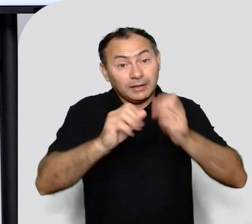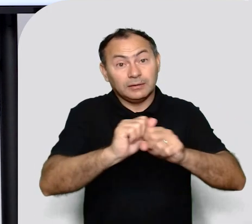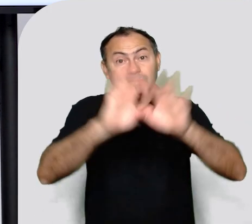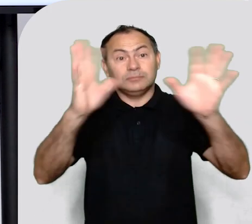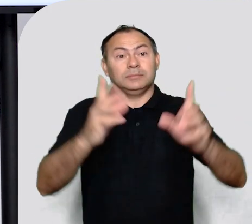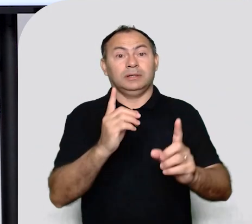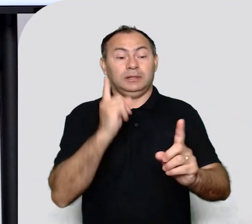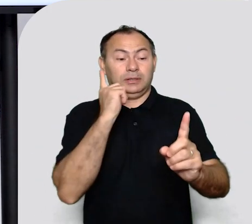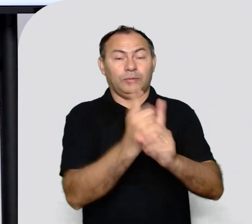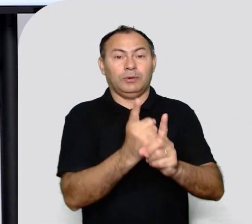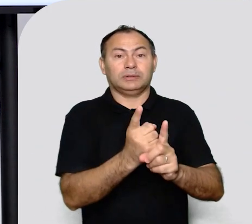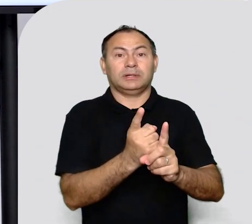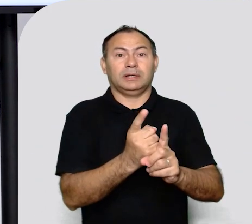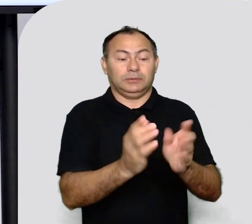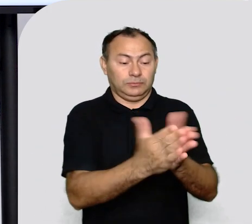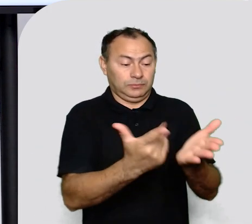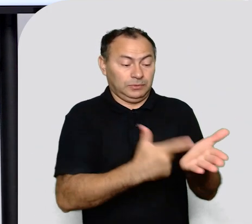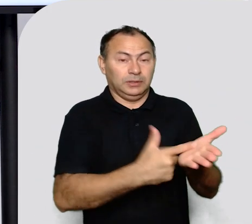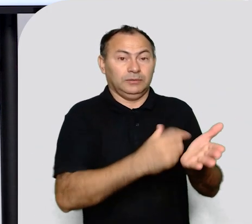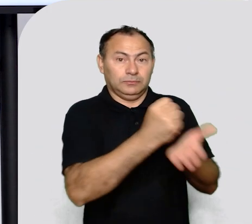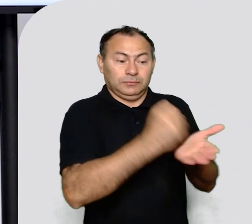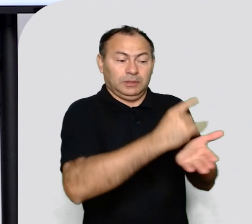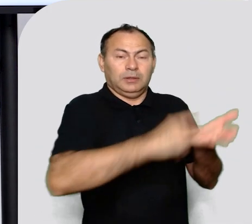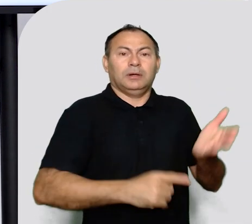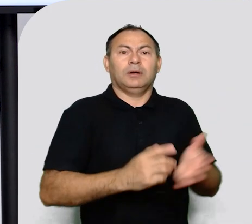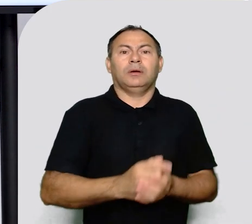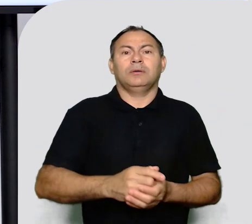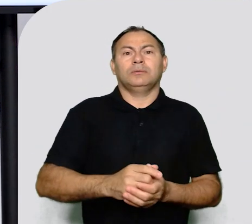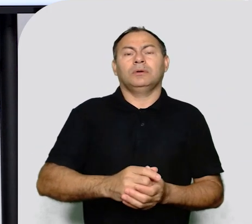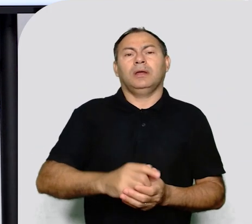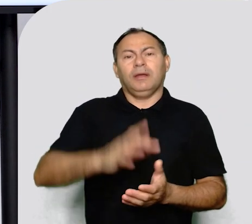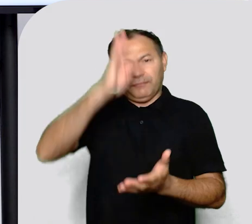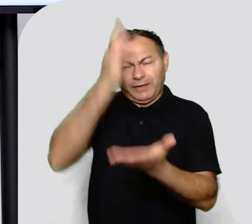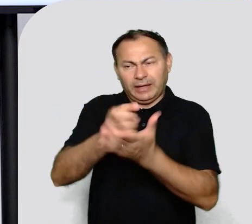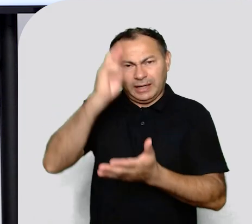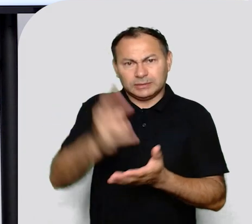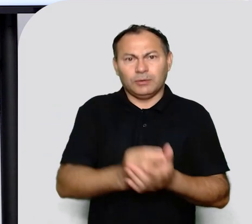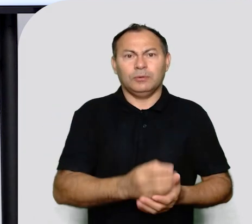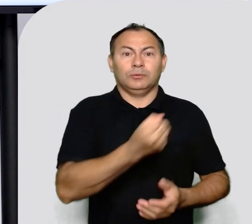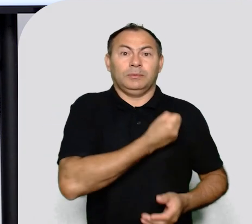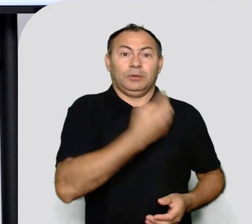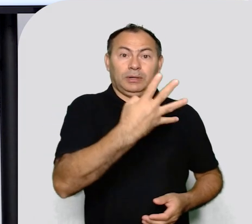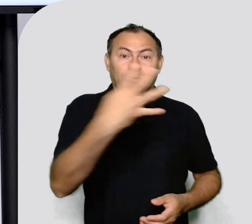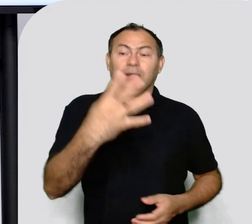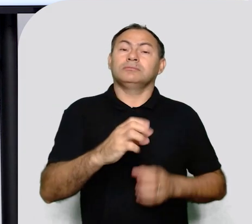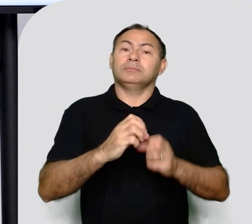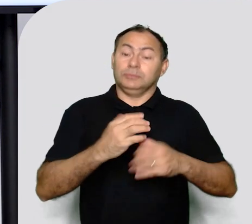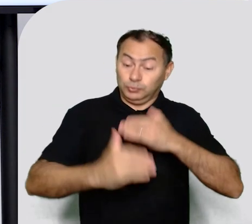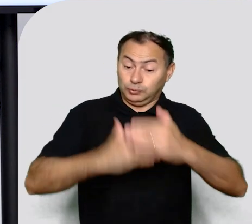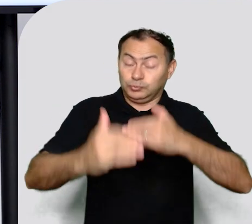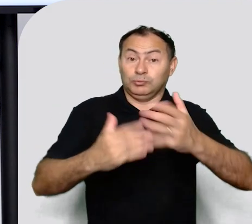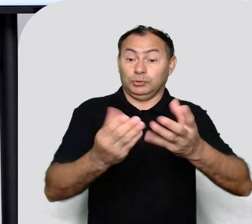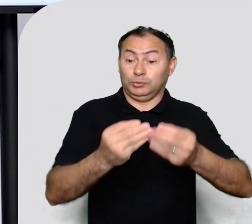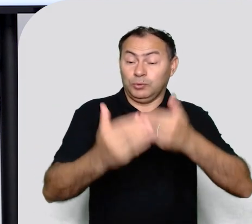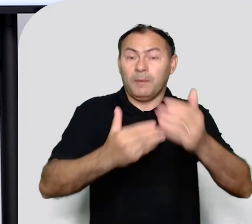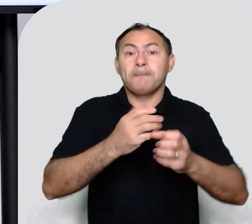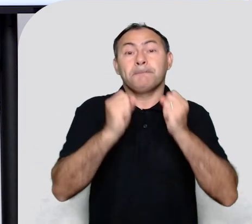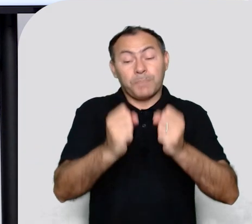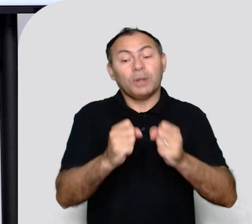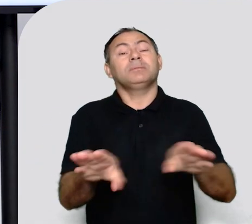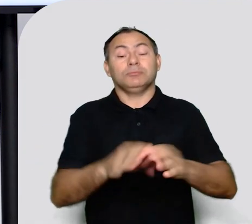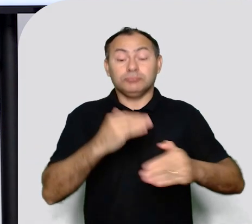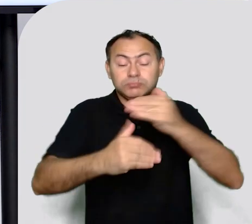declara, encontramos na Gaudium et Spes 44, que progrediu muito e pode progredir com a própria